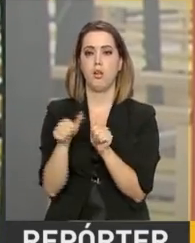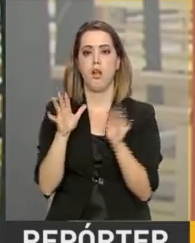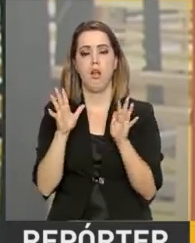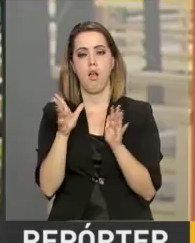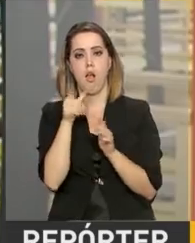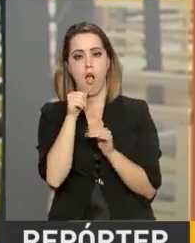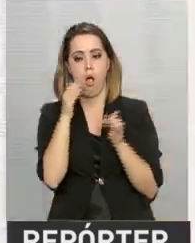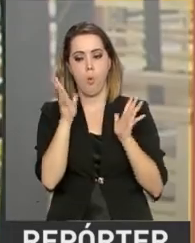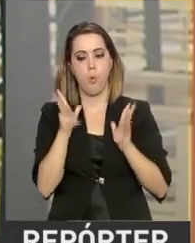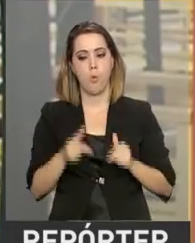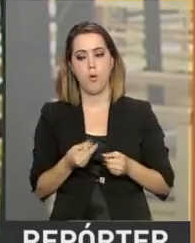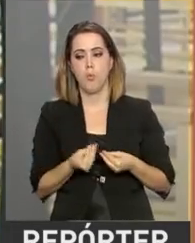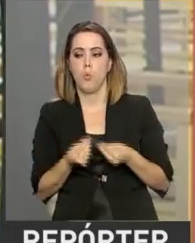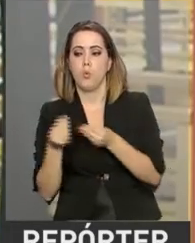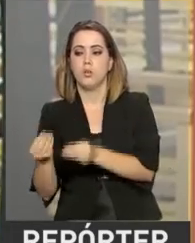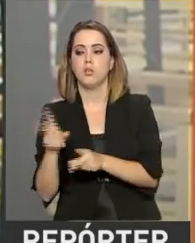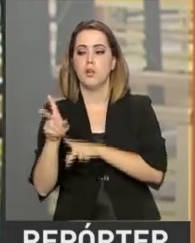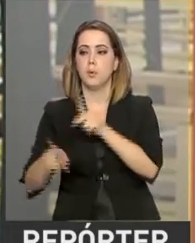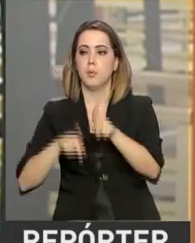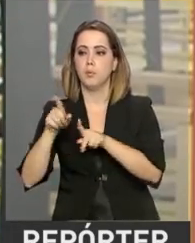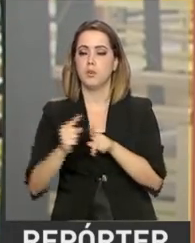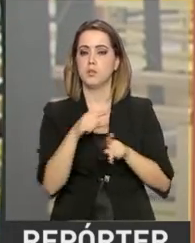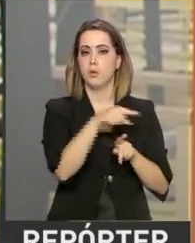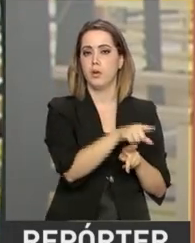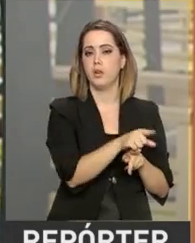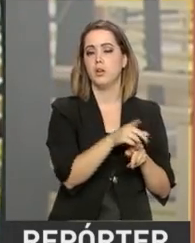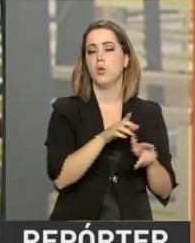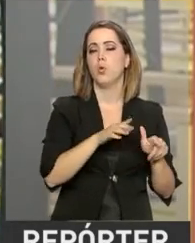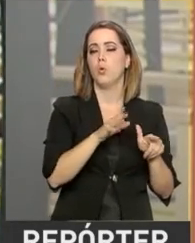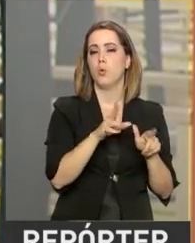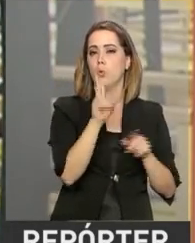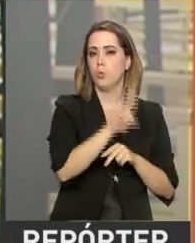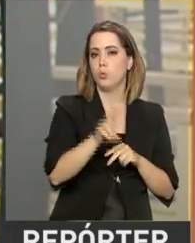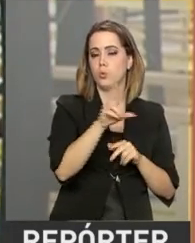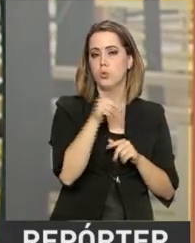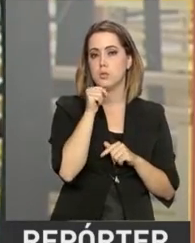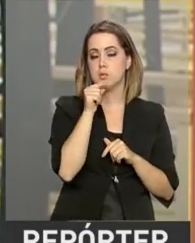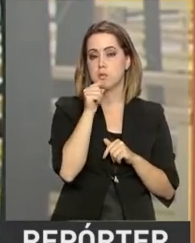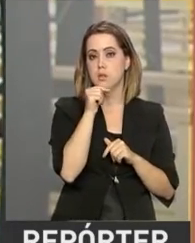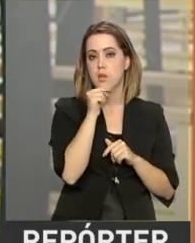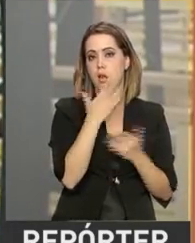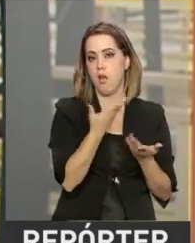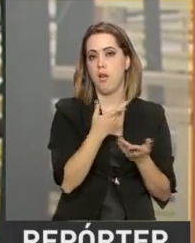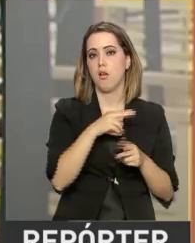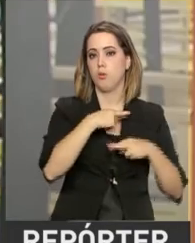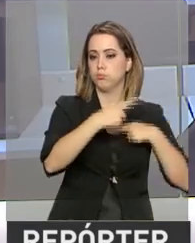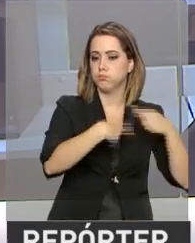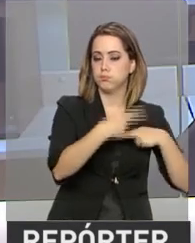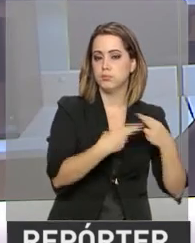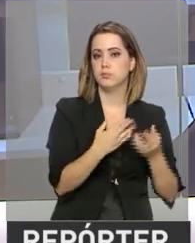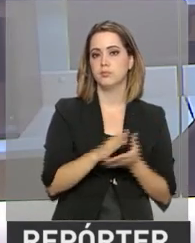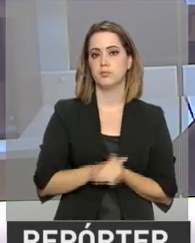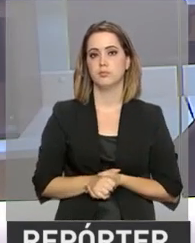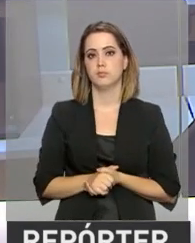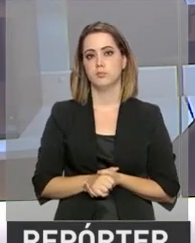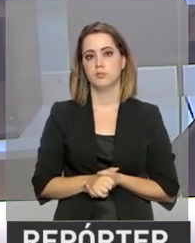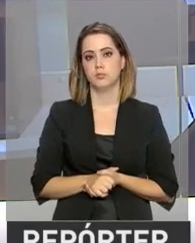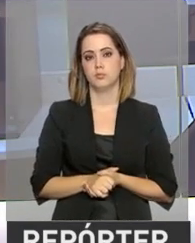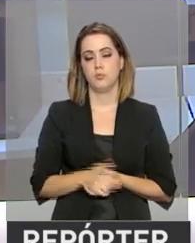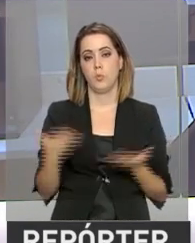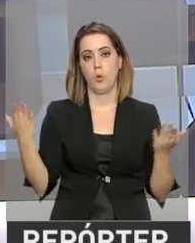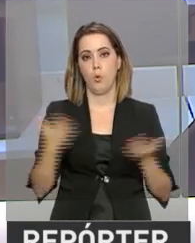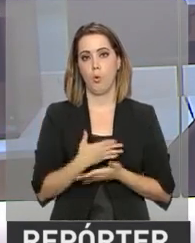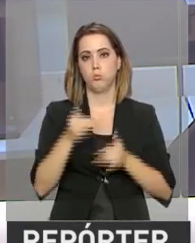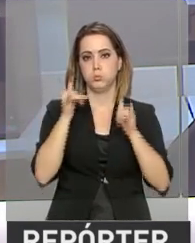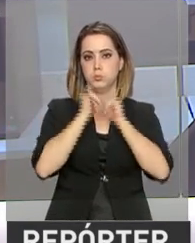sai ganhando dessa forma não acho que a sociedade precisa discutir isso a indústria está de parabéns e 90 de parabéns por essa discussão foi divulgado